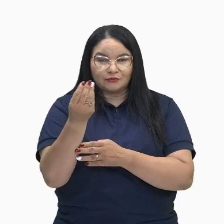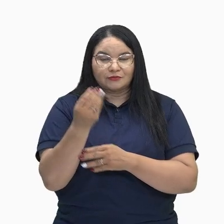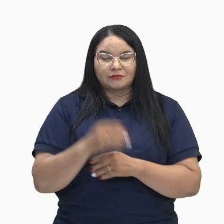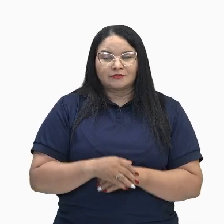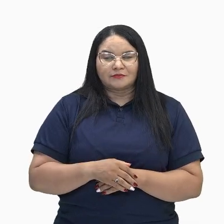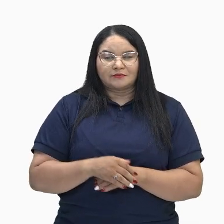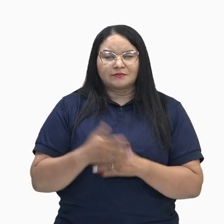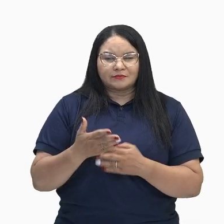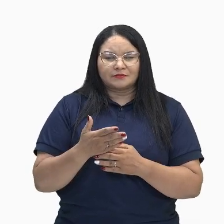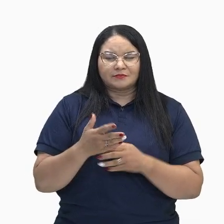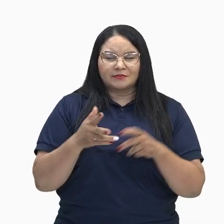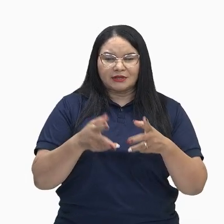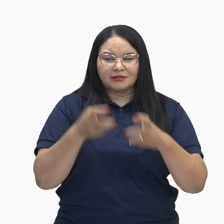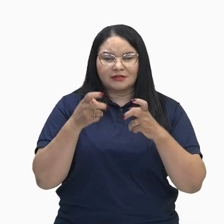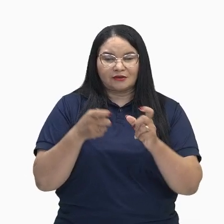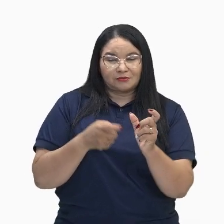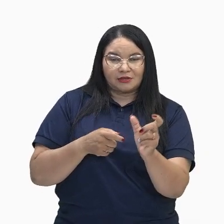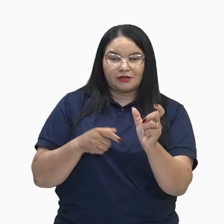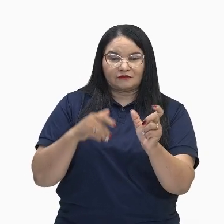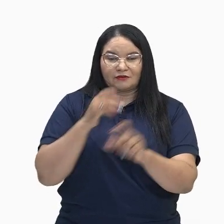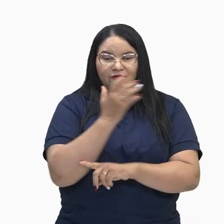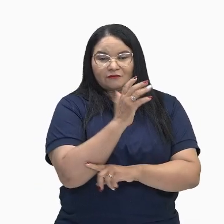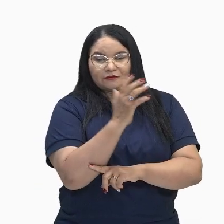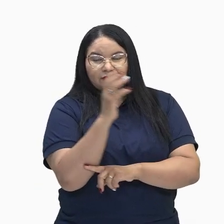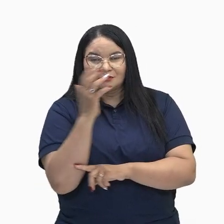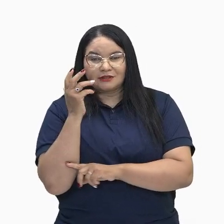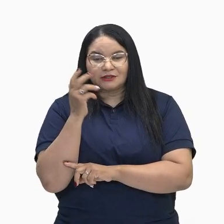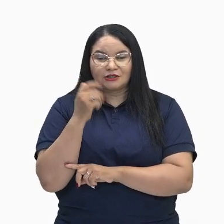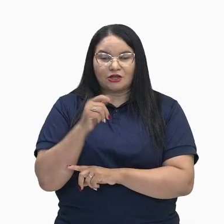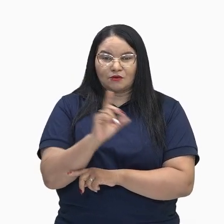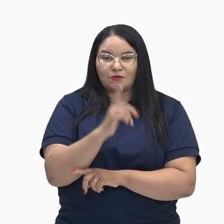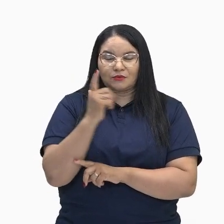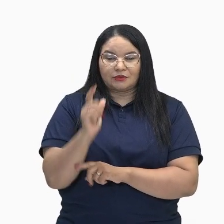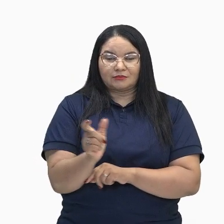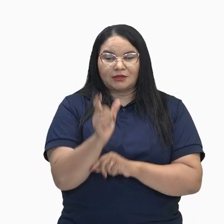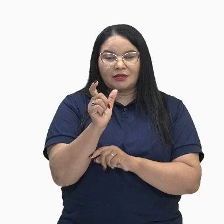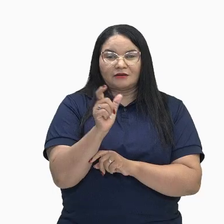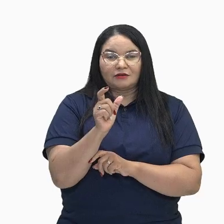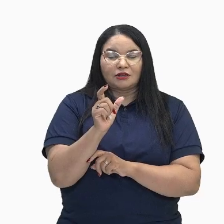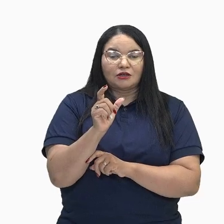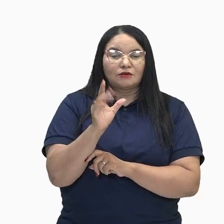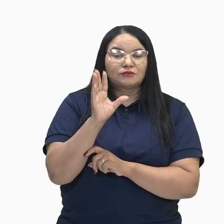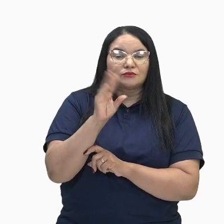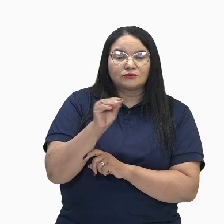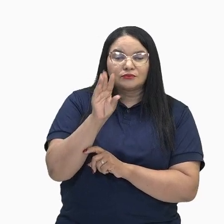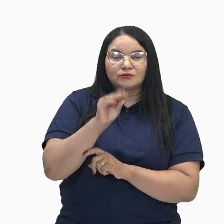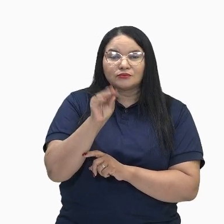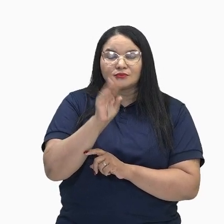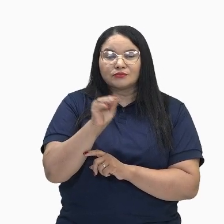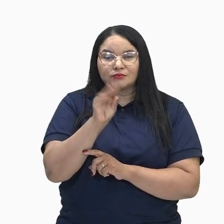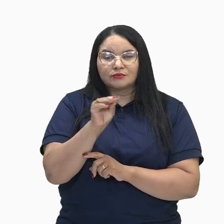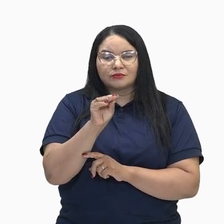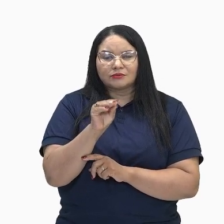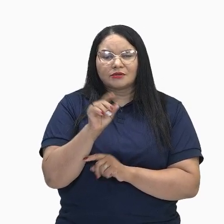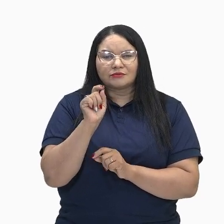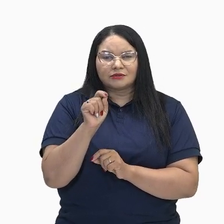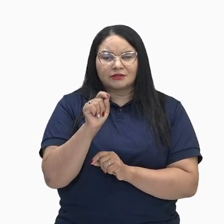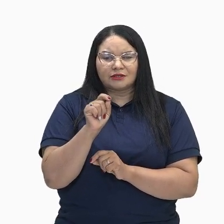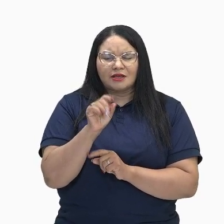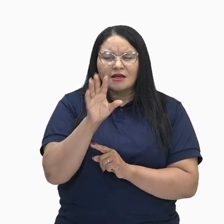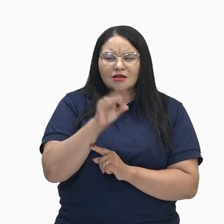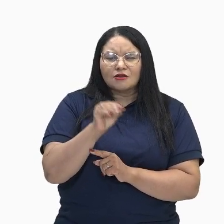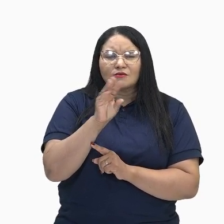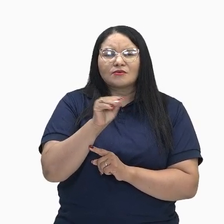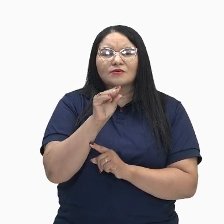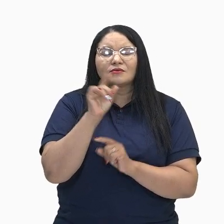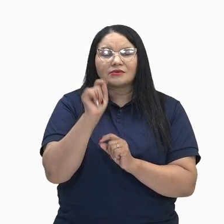floresta e a palavra sussurrava, observe que a palavra sussurrar, ela está no sentido de